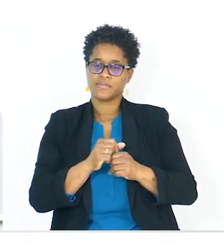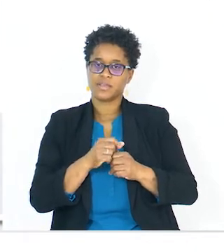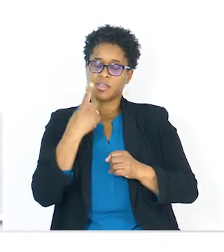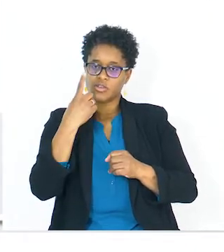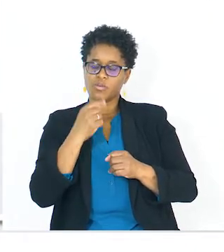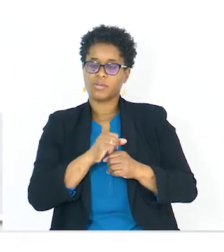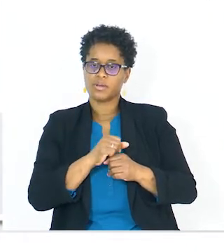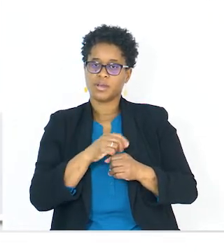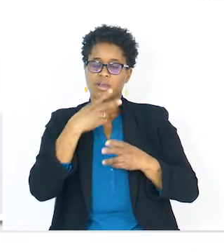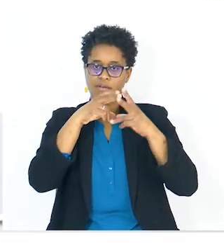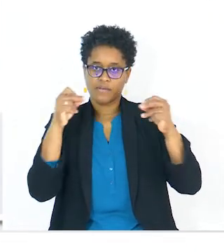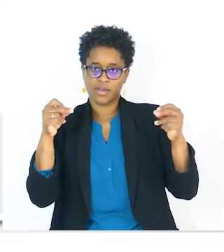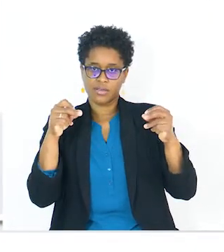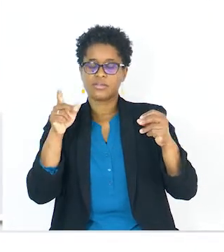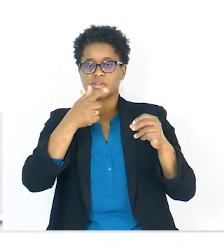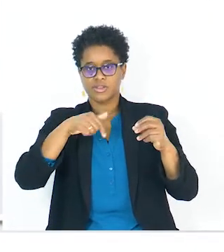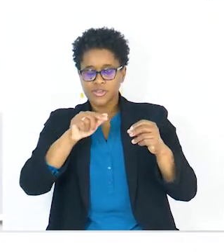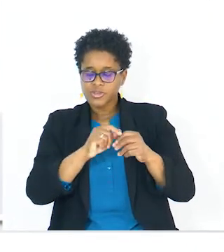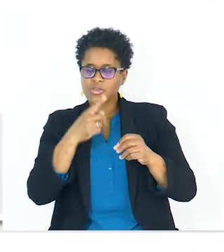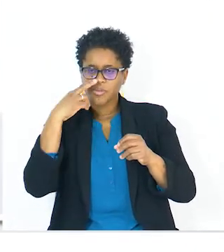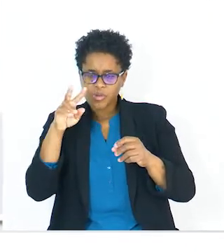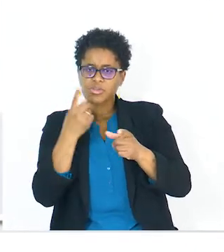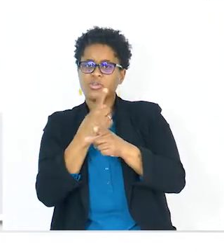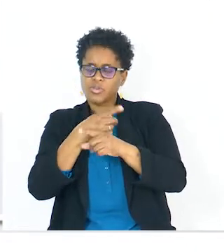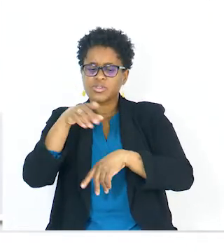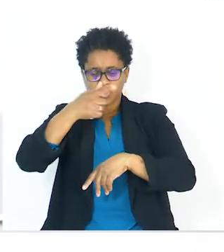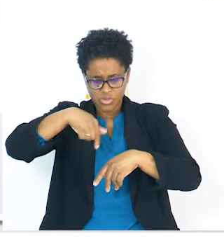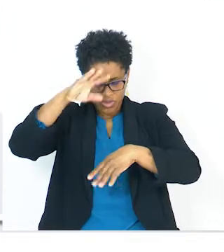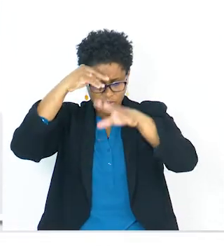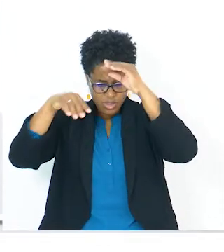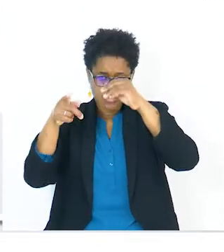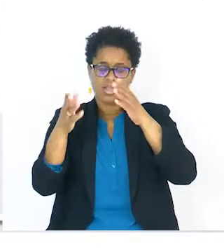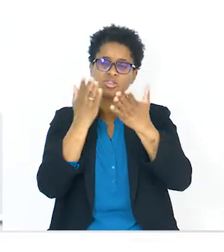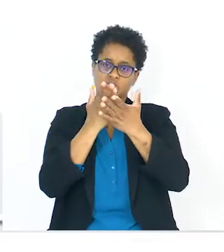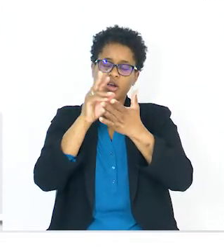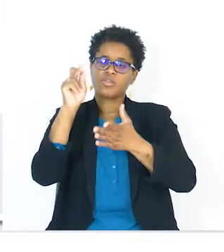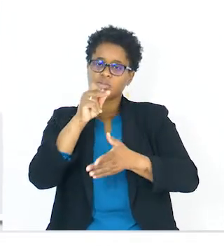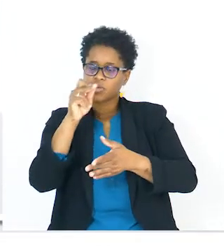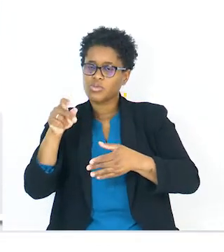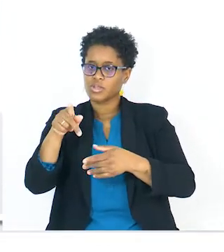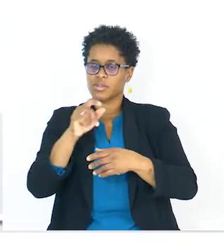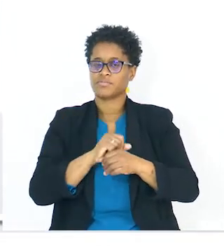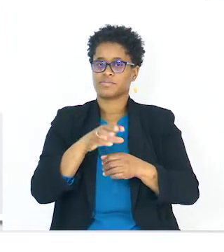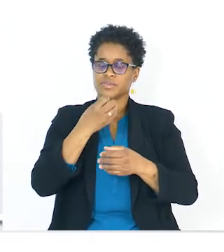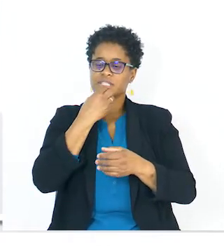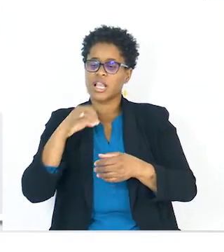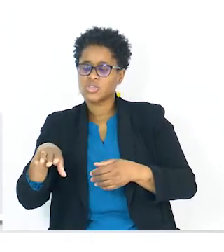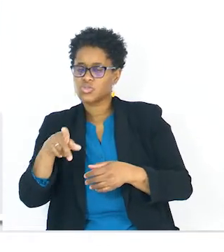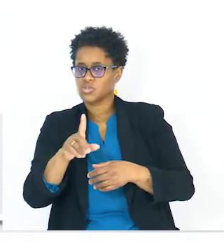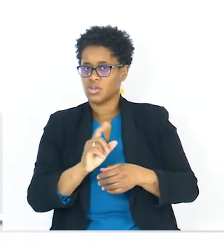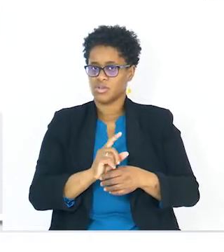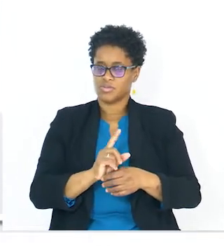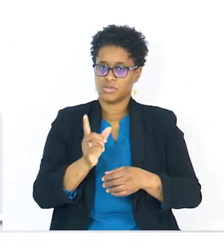é uma afirmação que mostra algo que nós aprendemos na escola. Não deitar o lixo no